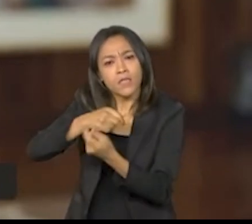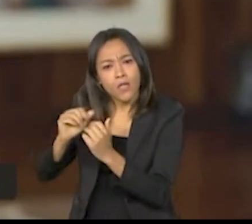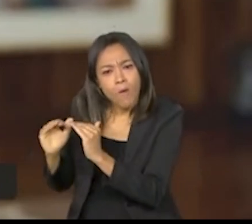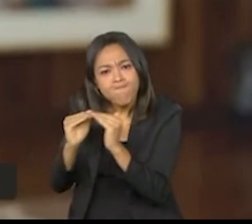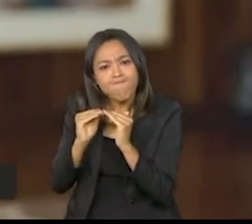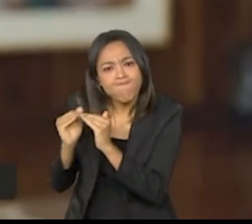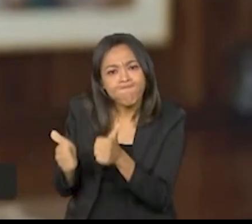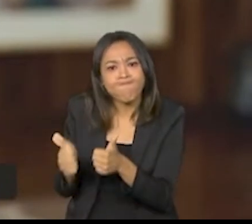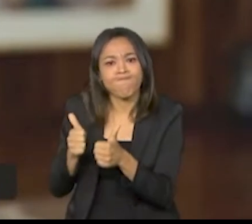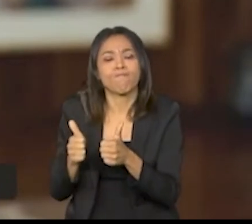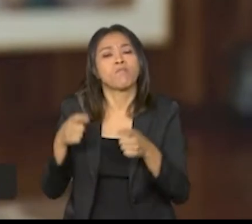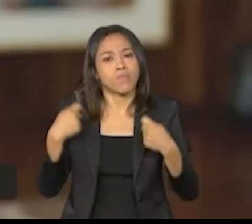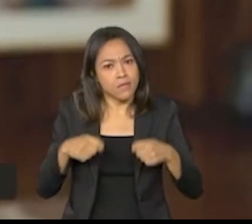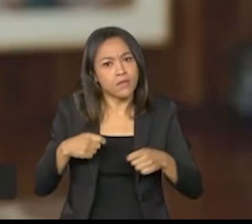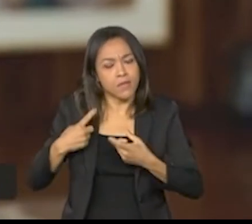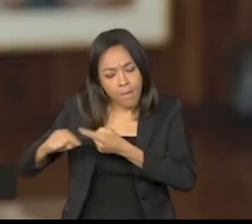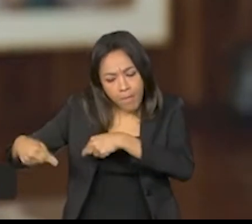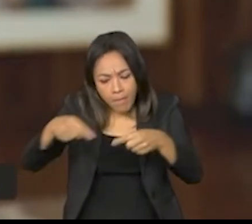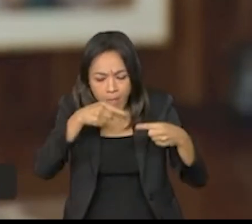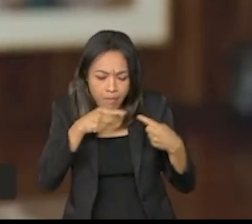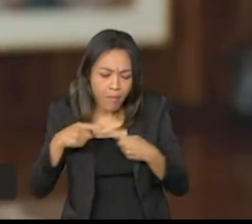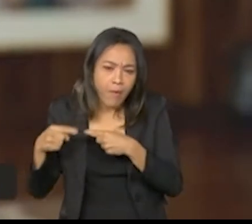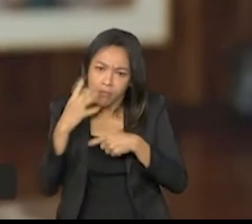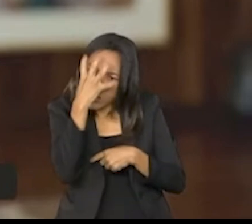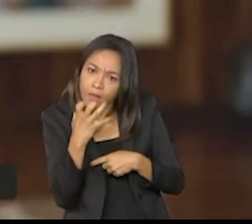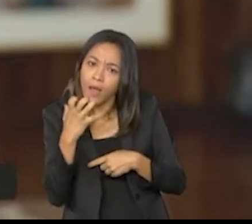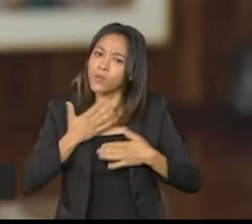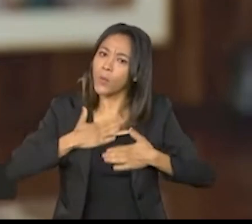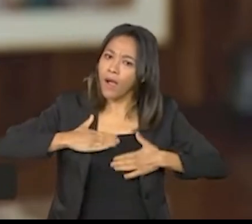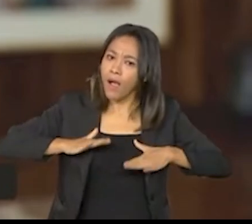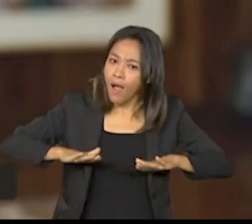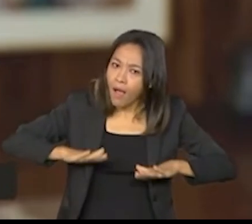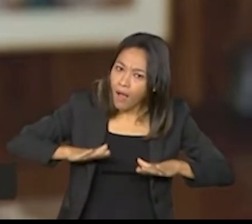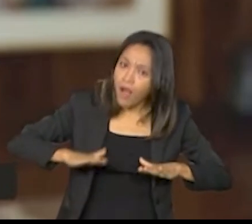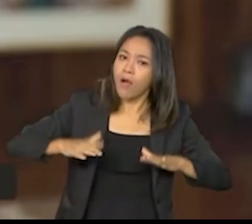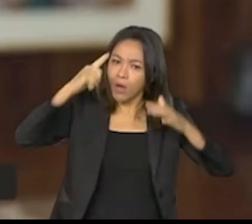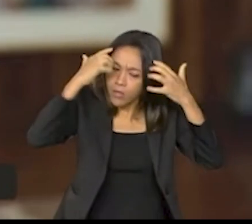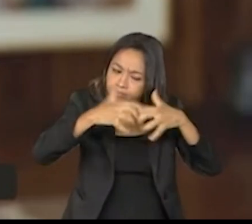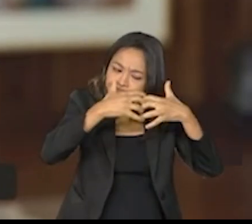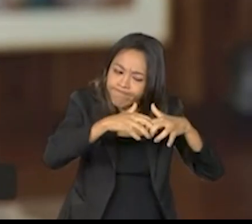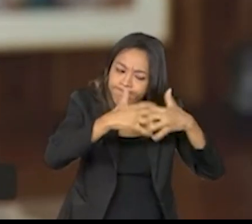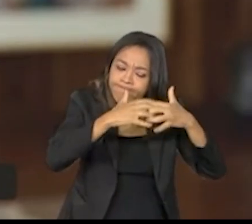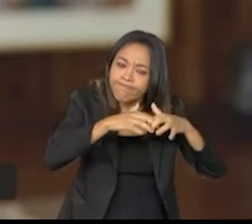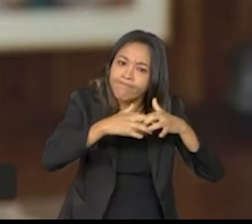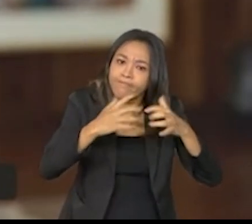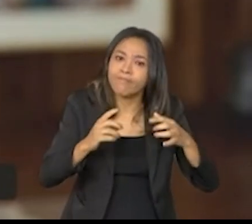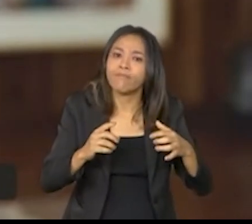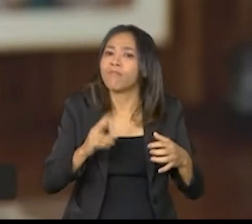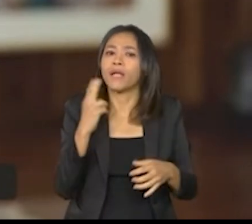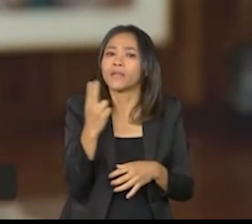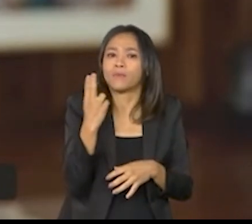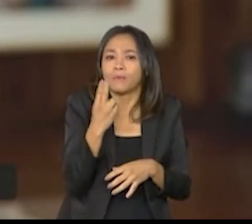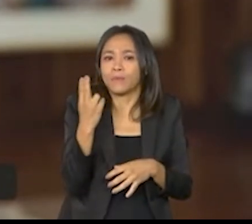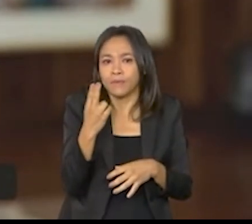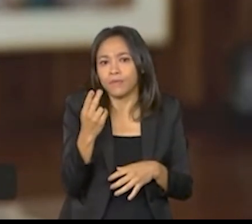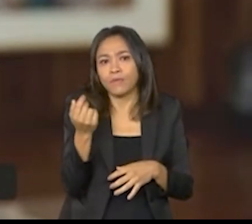discussão precisa ser enfrentado com seriedade cautela e solidez técnica para não poder mas não pode